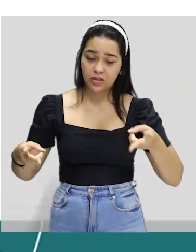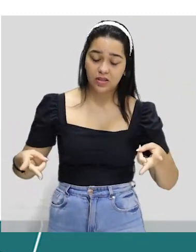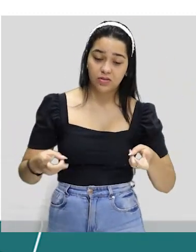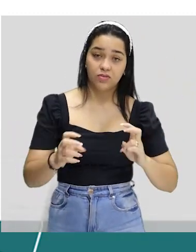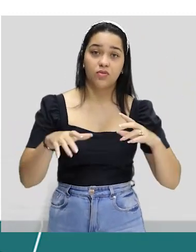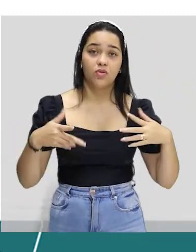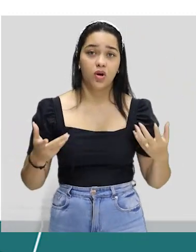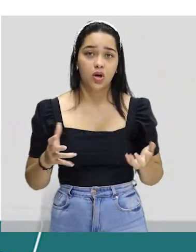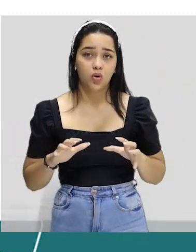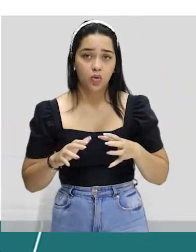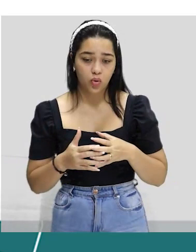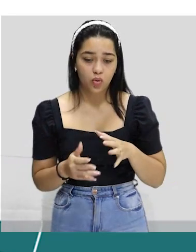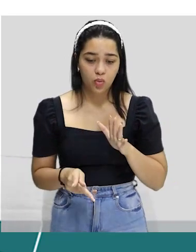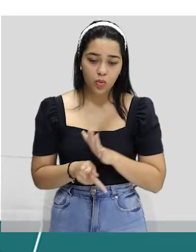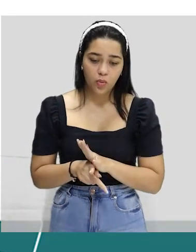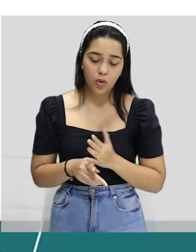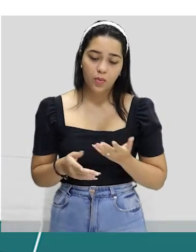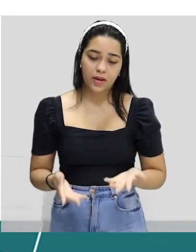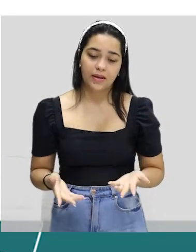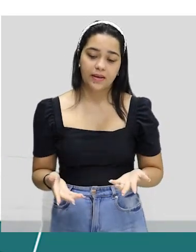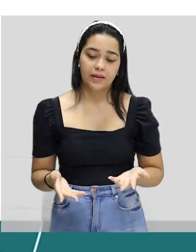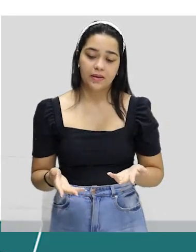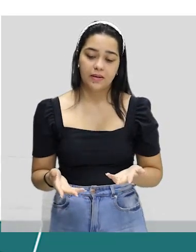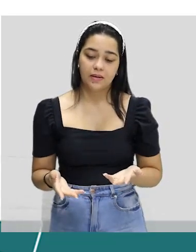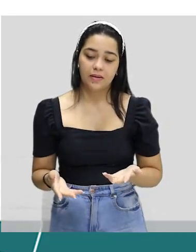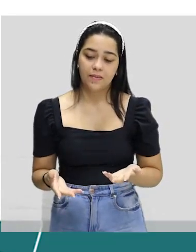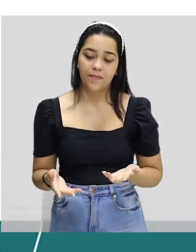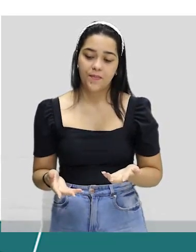qual é a classe que pertence